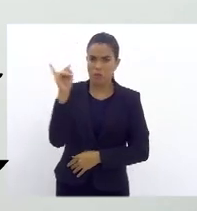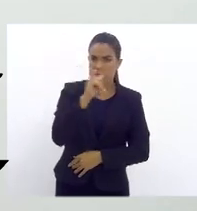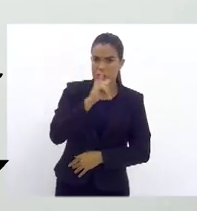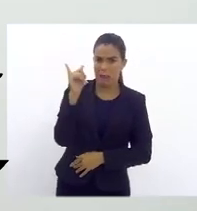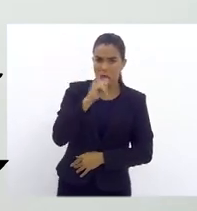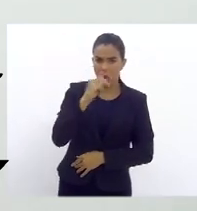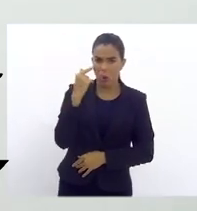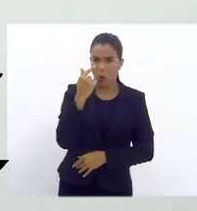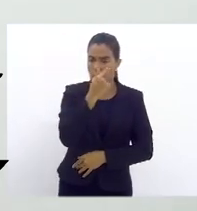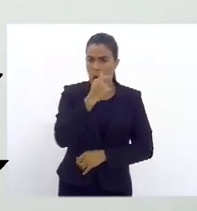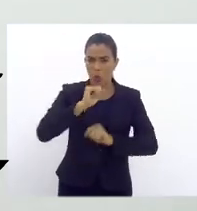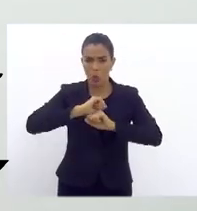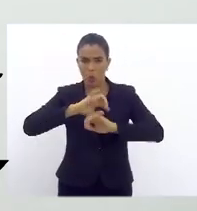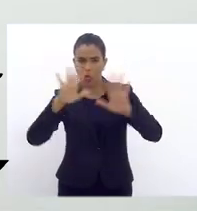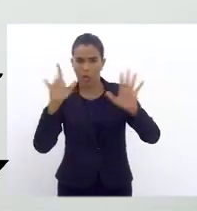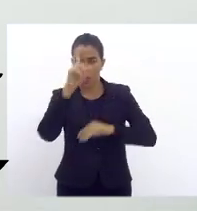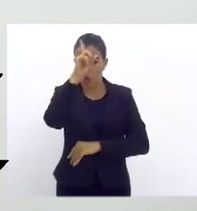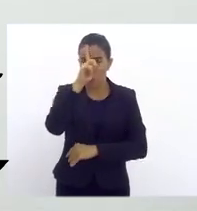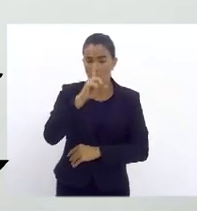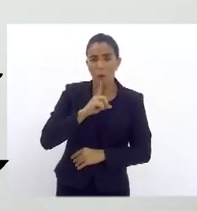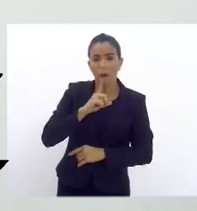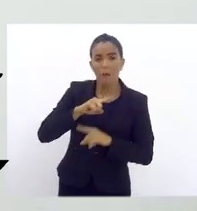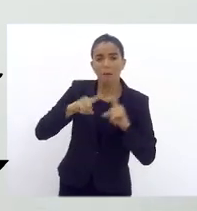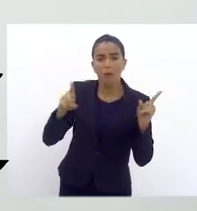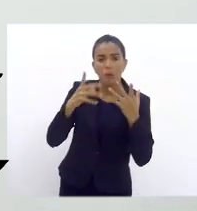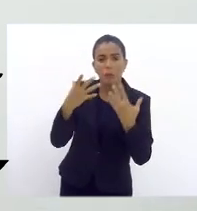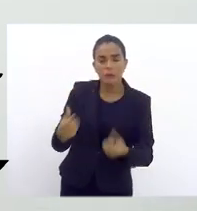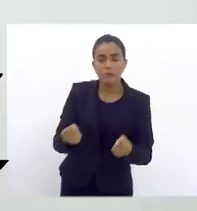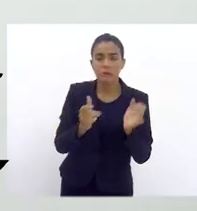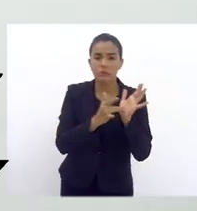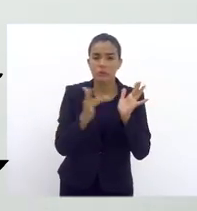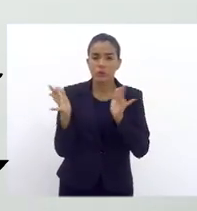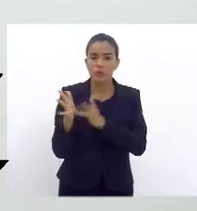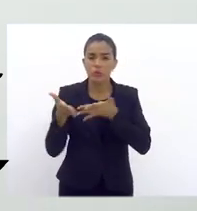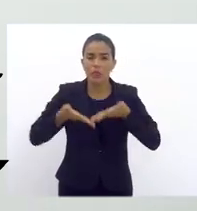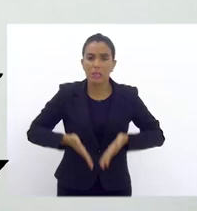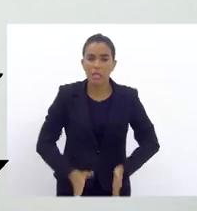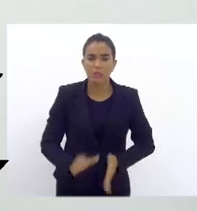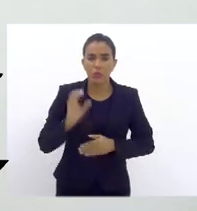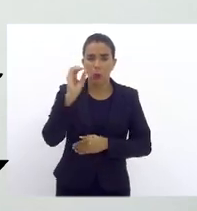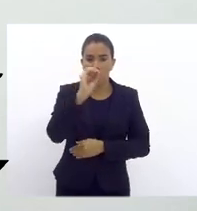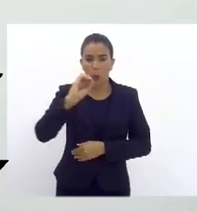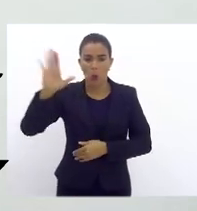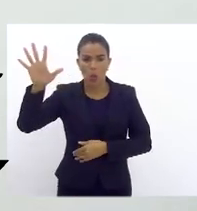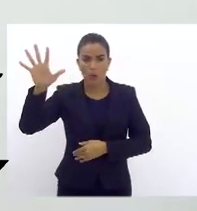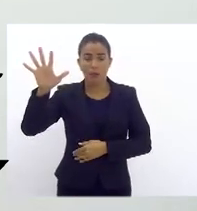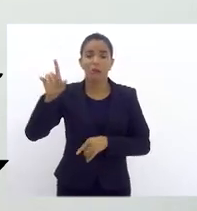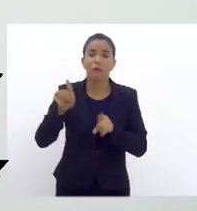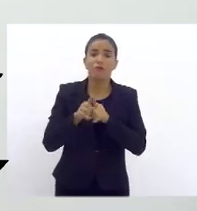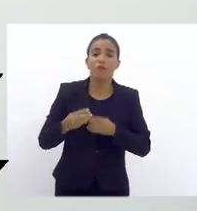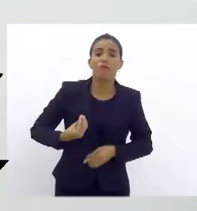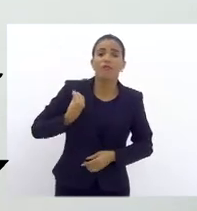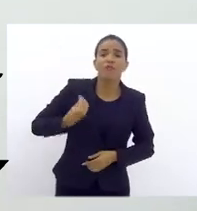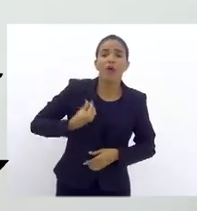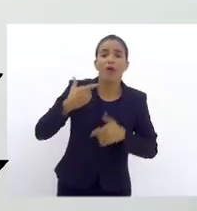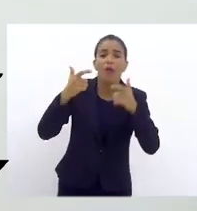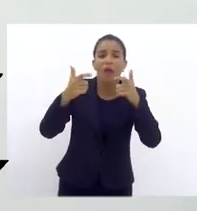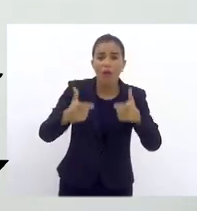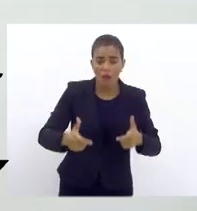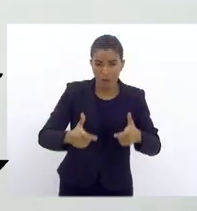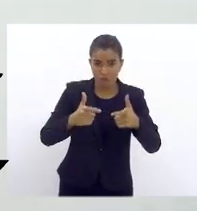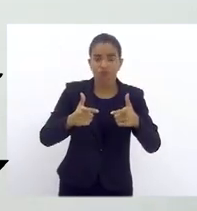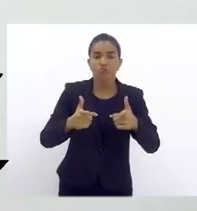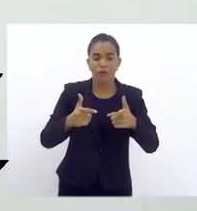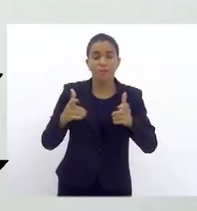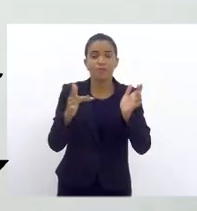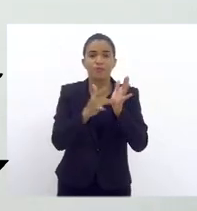Jesus de olhos claros de cabelo louro Mas a gente não aceita um Jesus que nasceu no oriente médio e foi viver nas terras de kennet um Jesus que